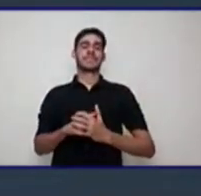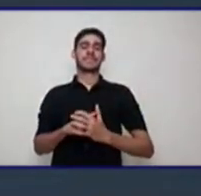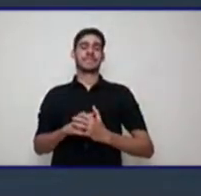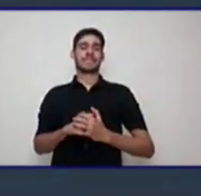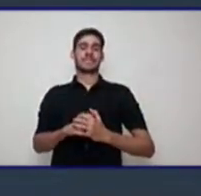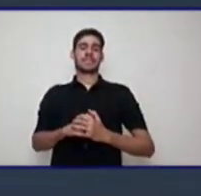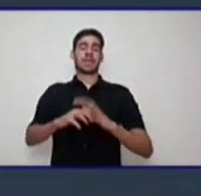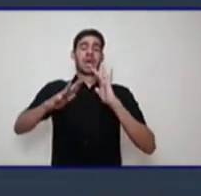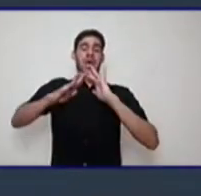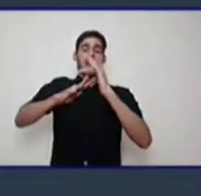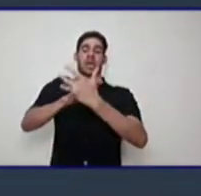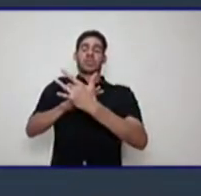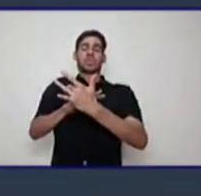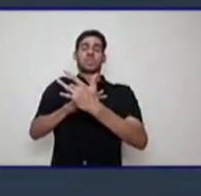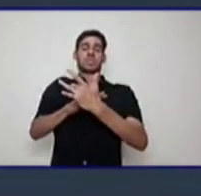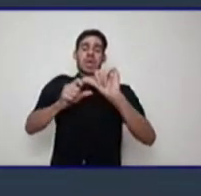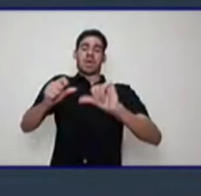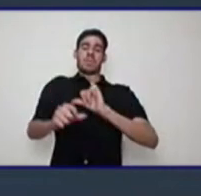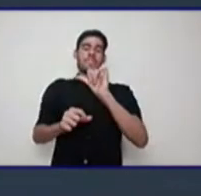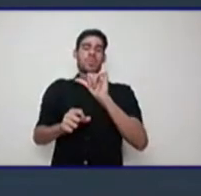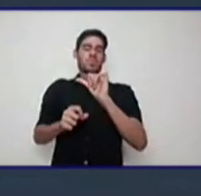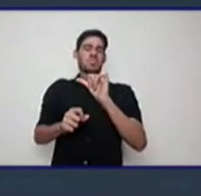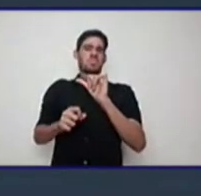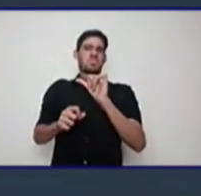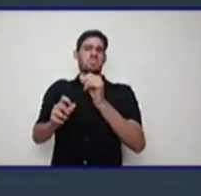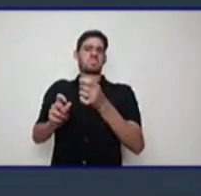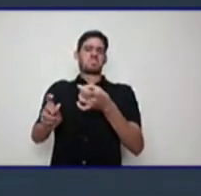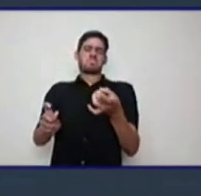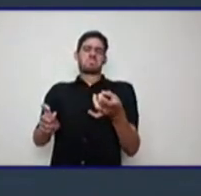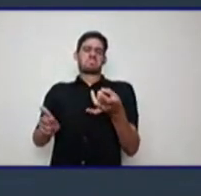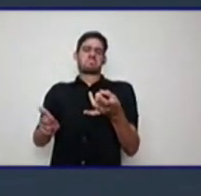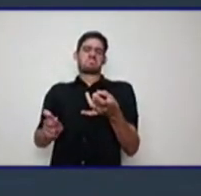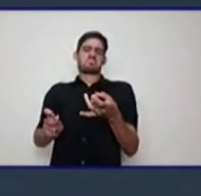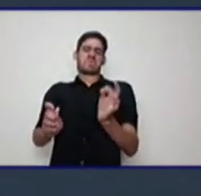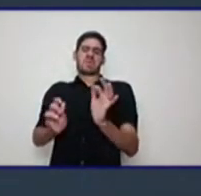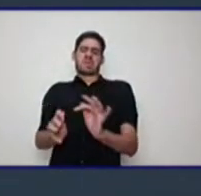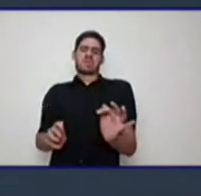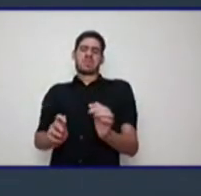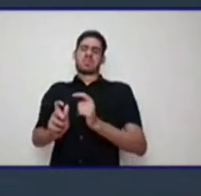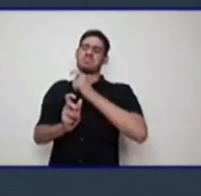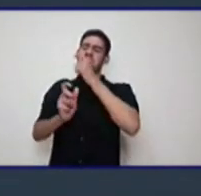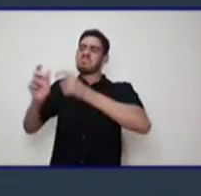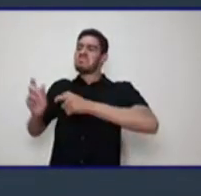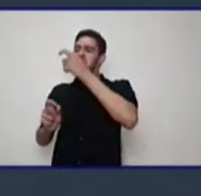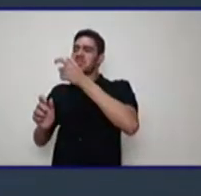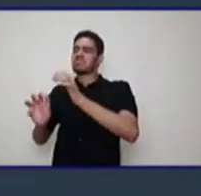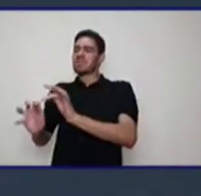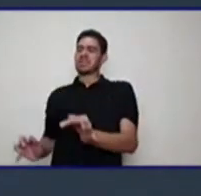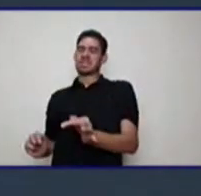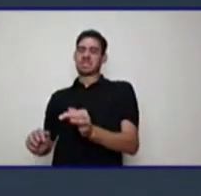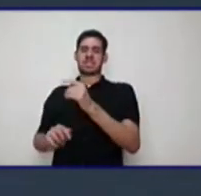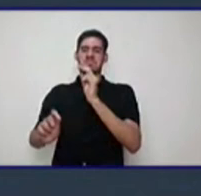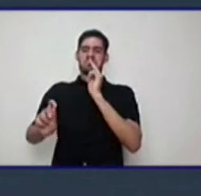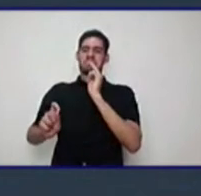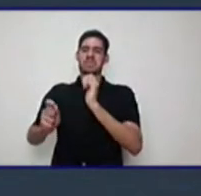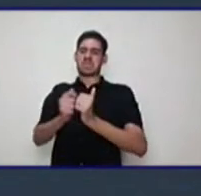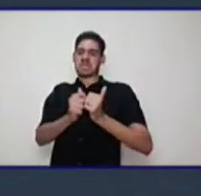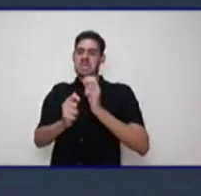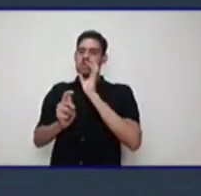as redes sociais tenham tornado tão banais essas ofensas, tão banais essas perseguições,